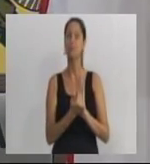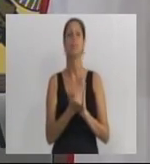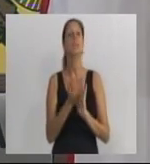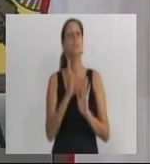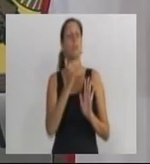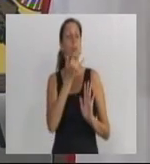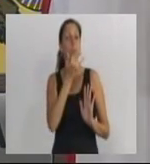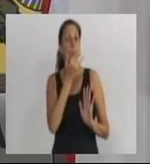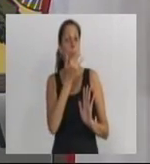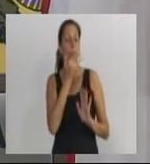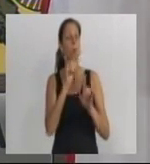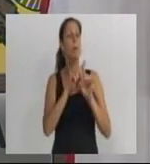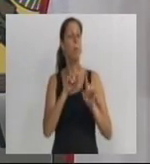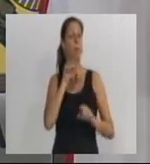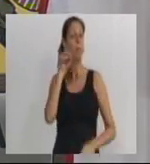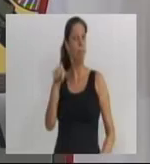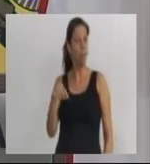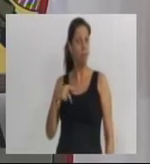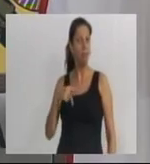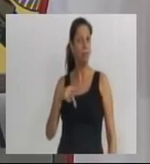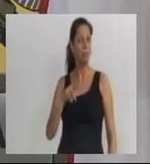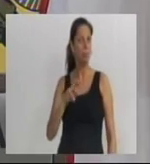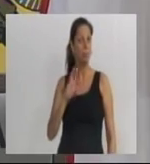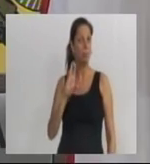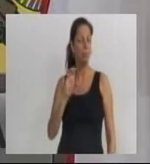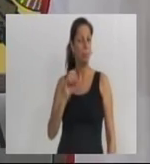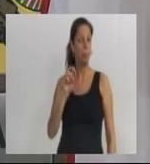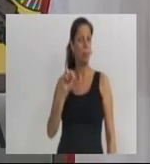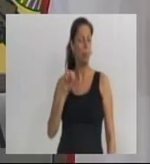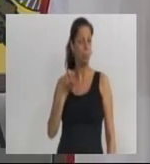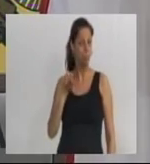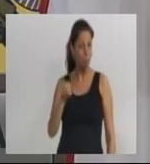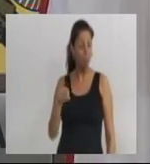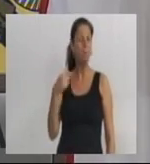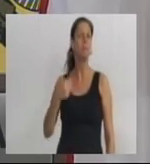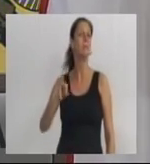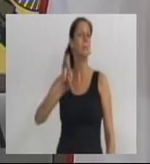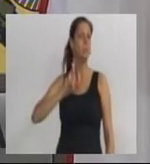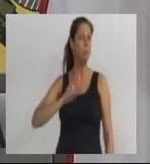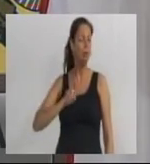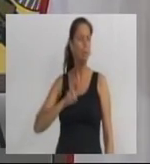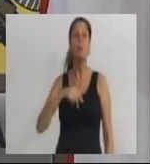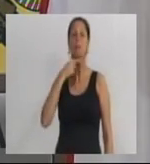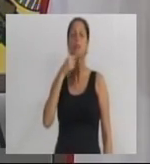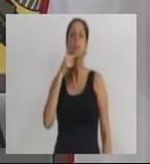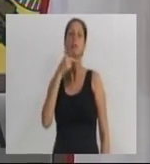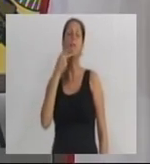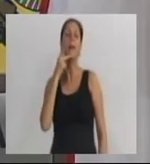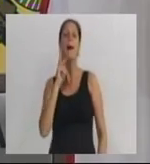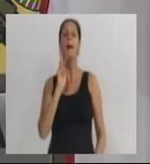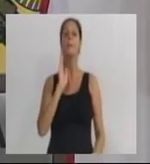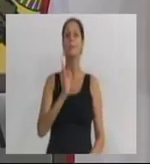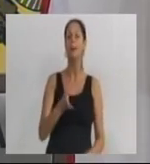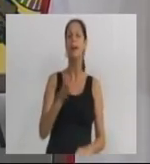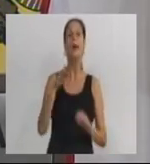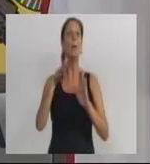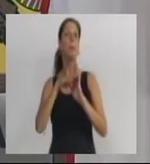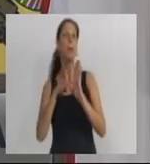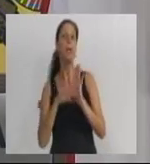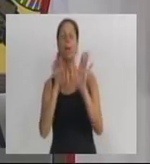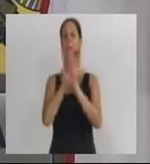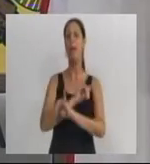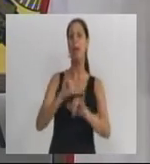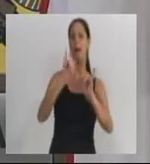desculpe o Caminha, mas o PROCON tem que dar uma resposta. Não adianta criar um programa Blumenau com mais sinal, você com mais sinal, e fazer